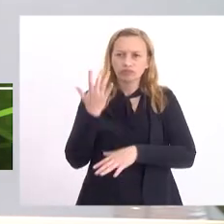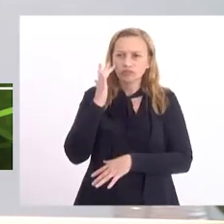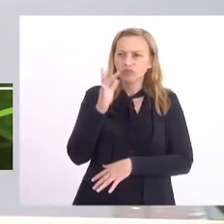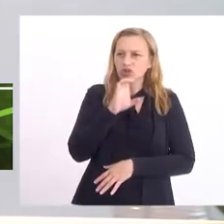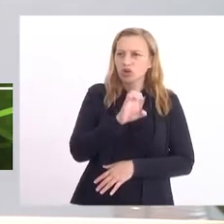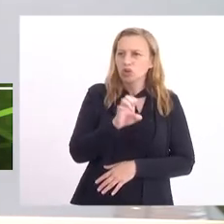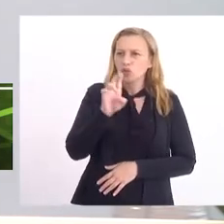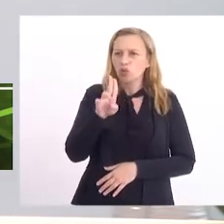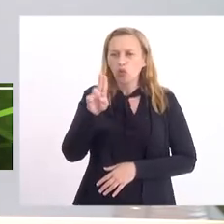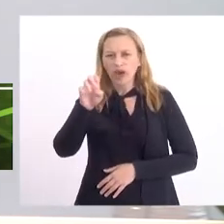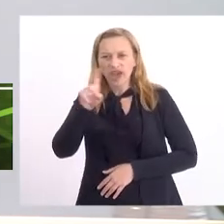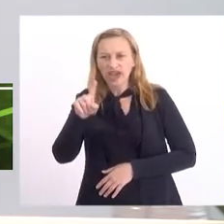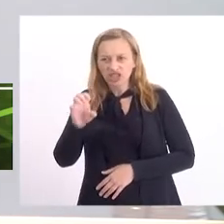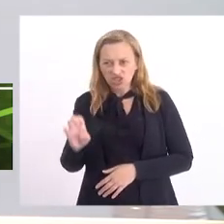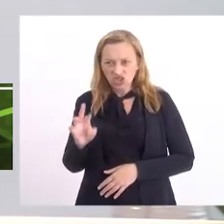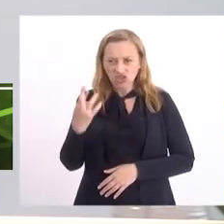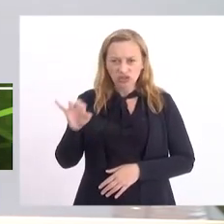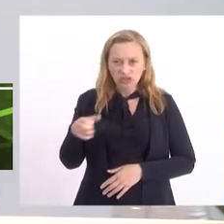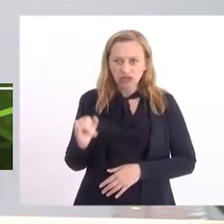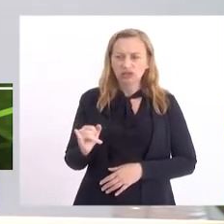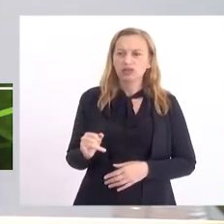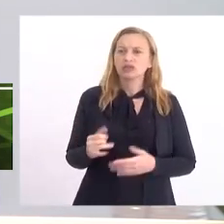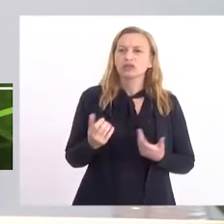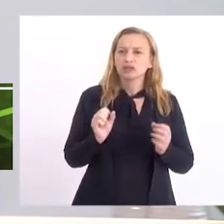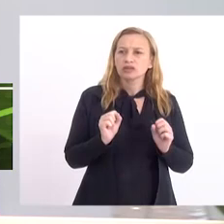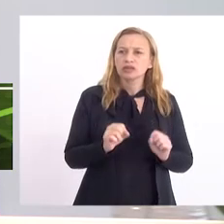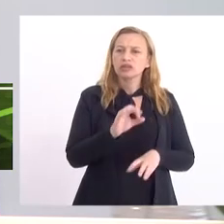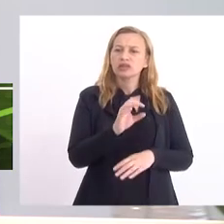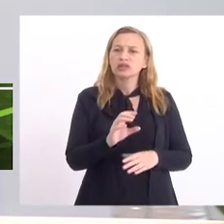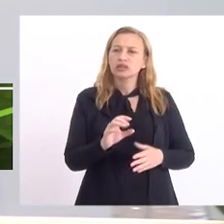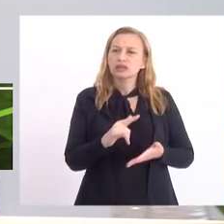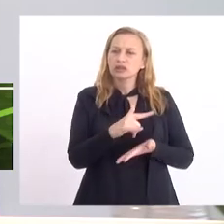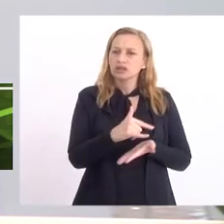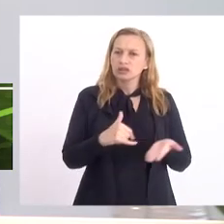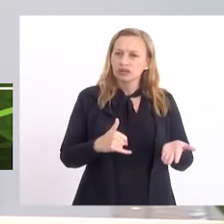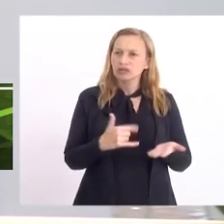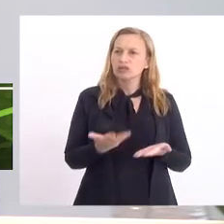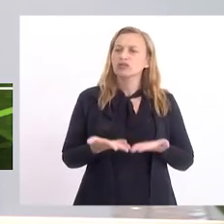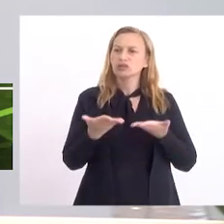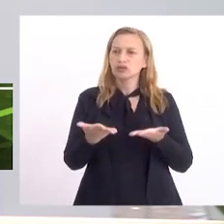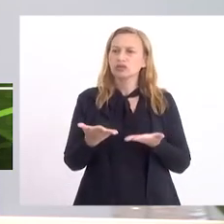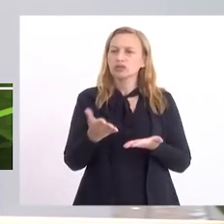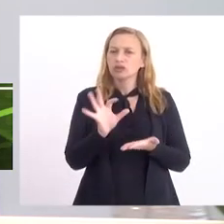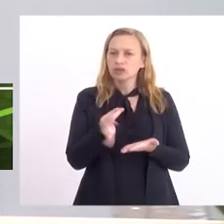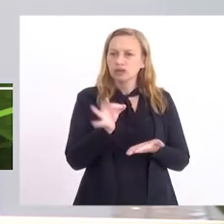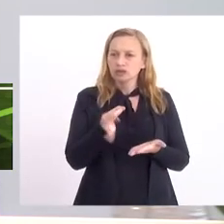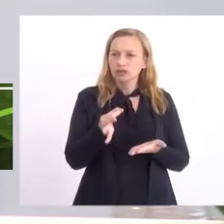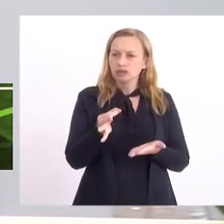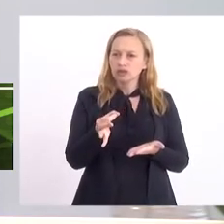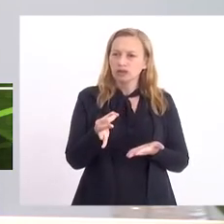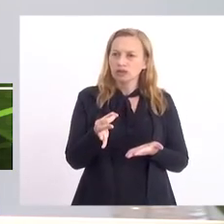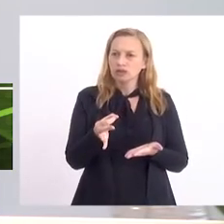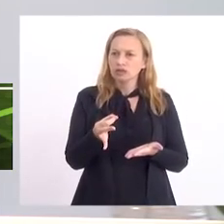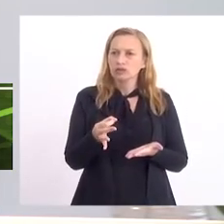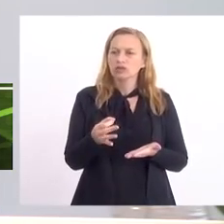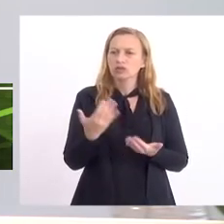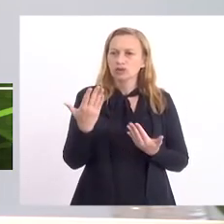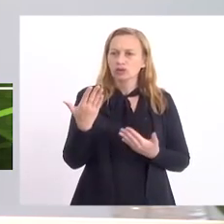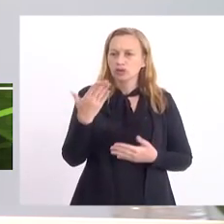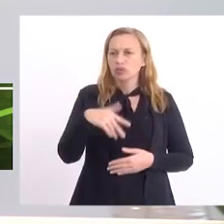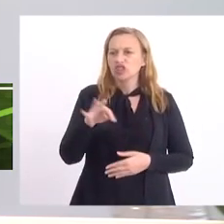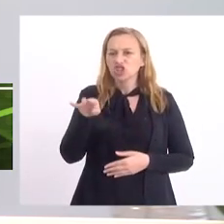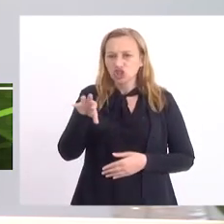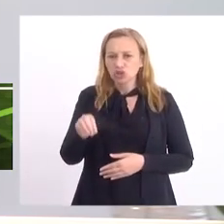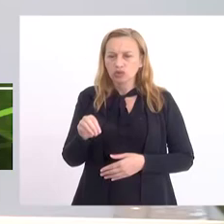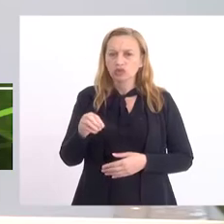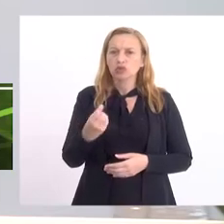ERJ. Ah, é o ERJ. Né? Uhum. A ERJ, como instituição, pode certificar e valer oficialmente, formalmente, como prova de título e ter